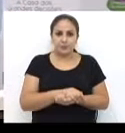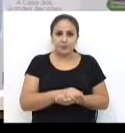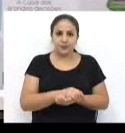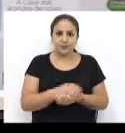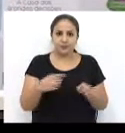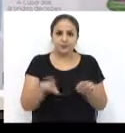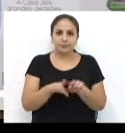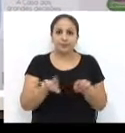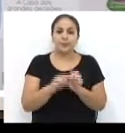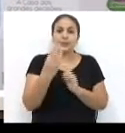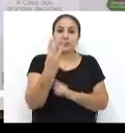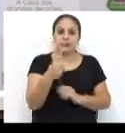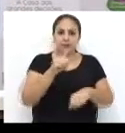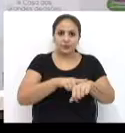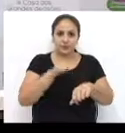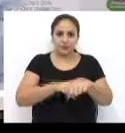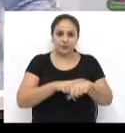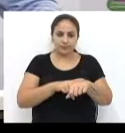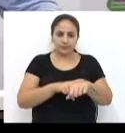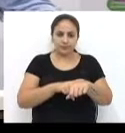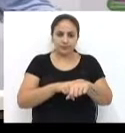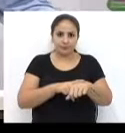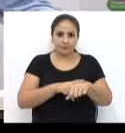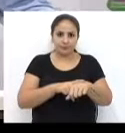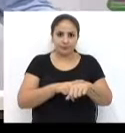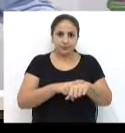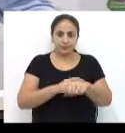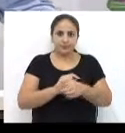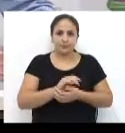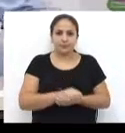15. Para 3 turnos, impossível.